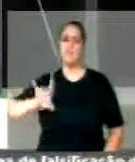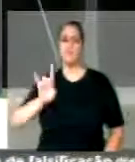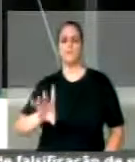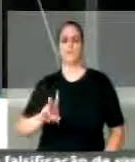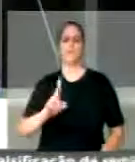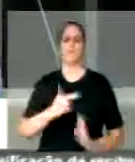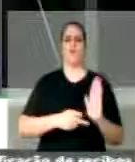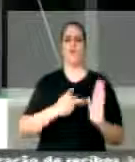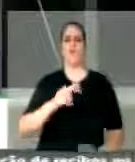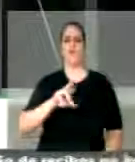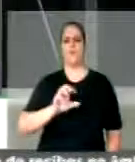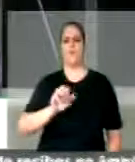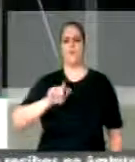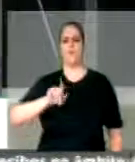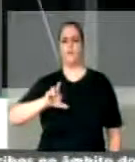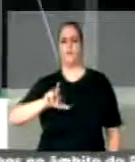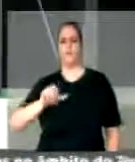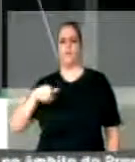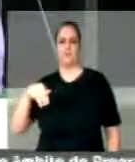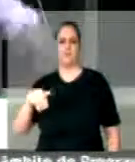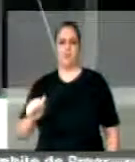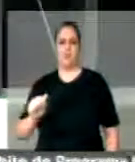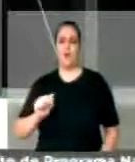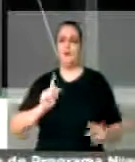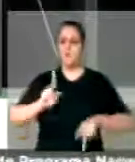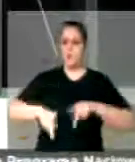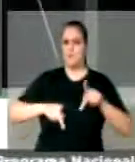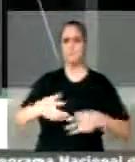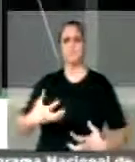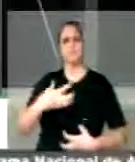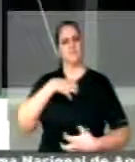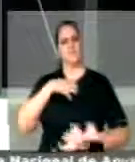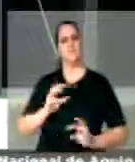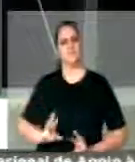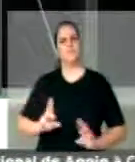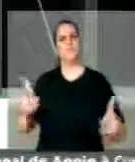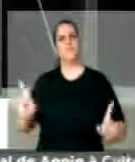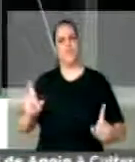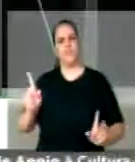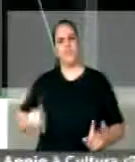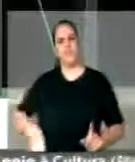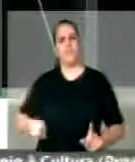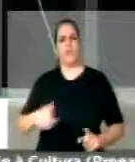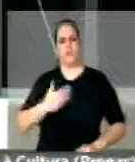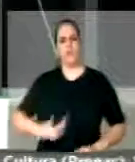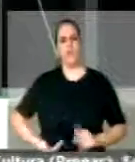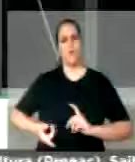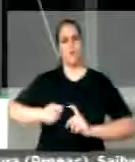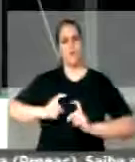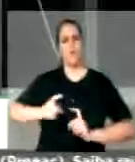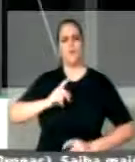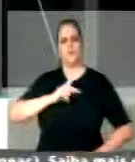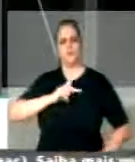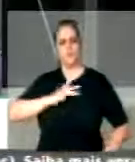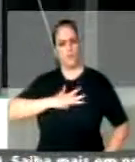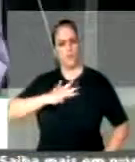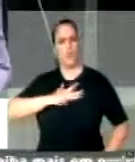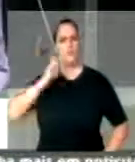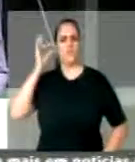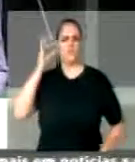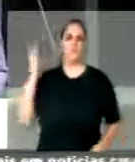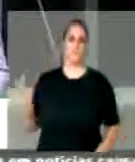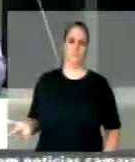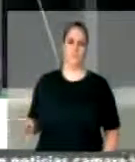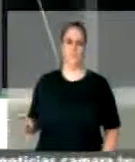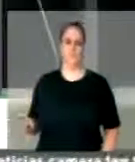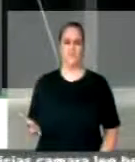a população sentiu a diferença do governo Lula e com a presidenta Dilma.